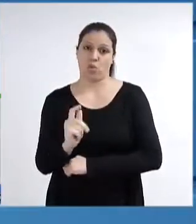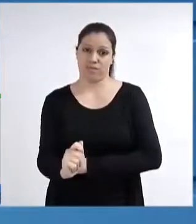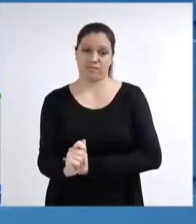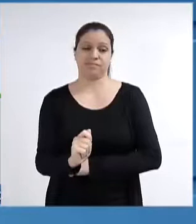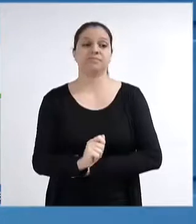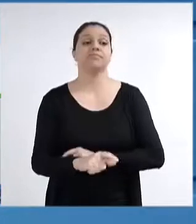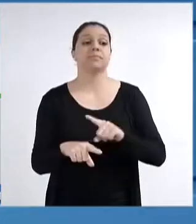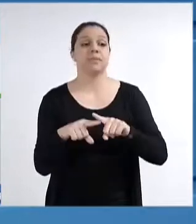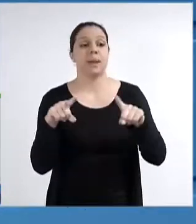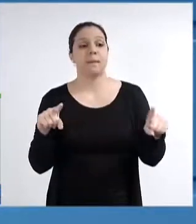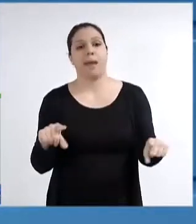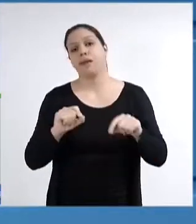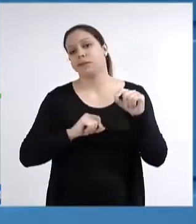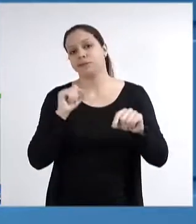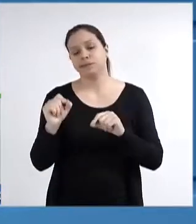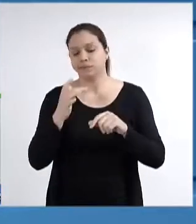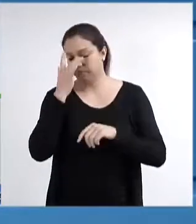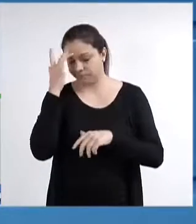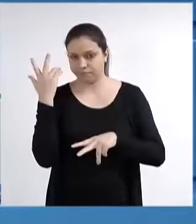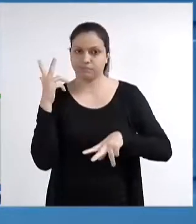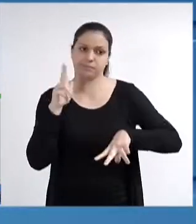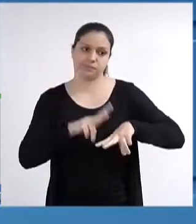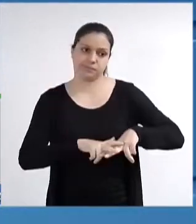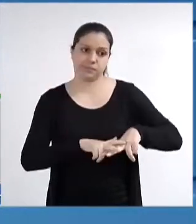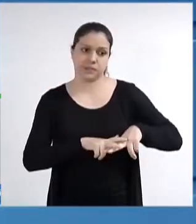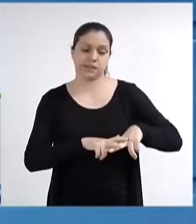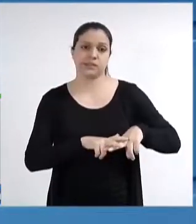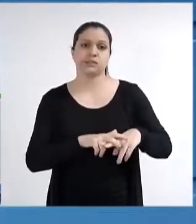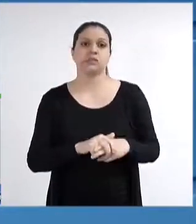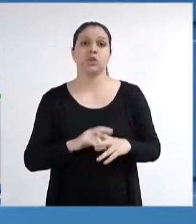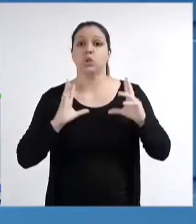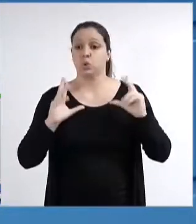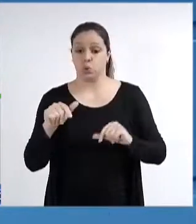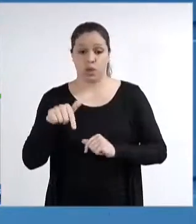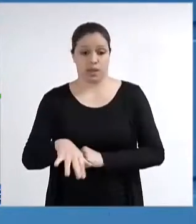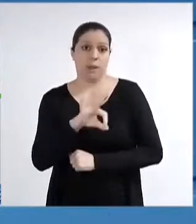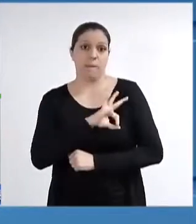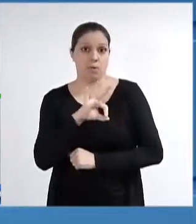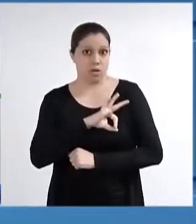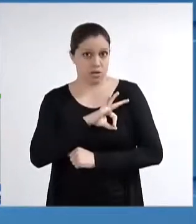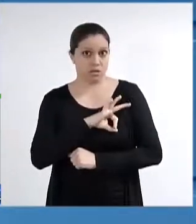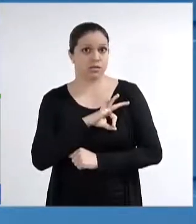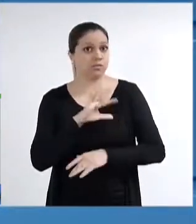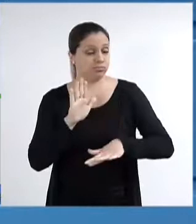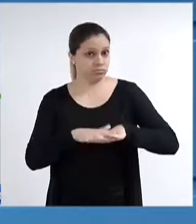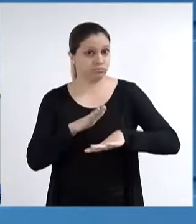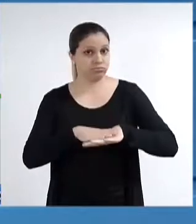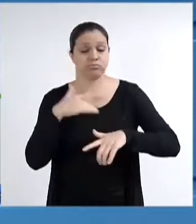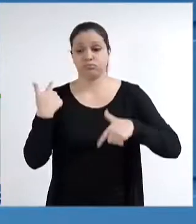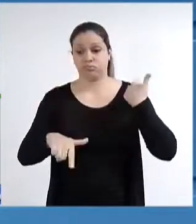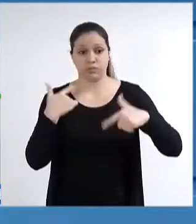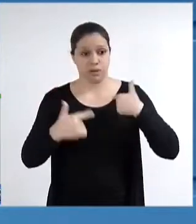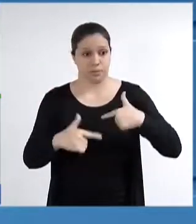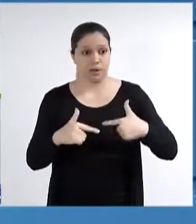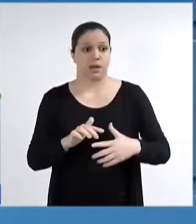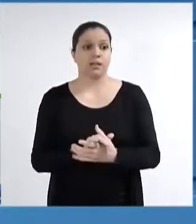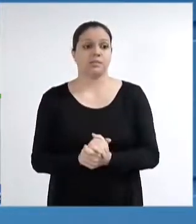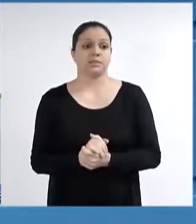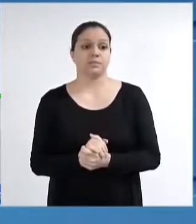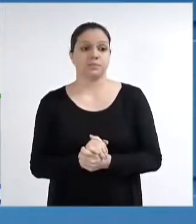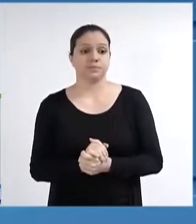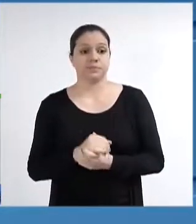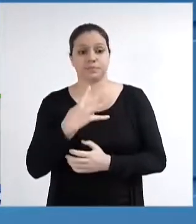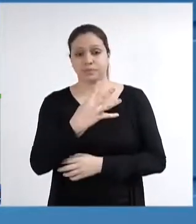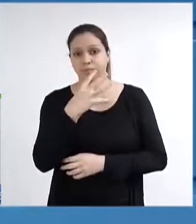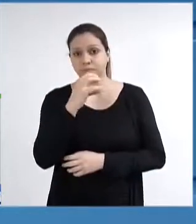feito pela polícia nossa do Estado, e os presos todos como colocado Vossa Excelência, que é hoje